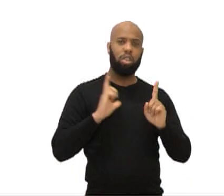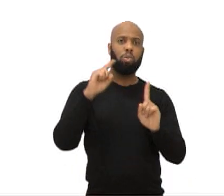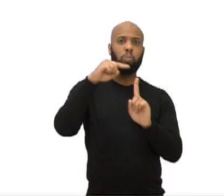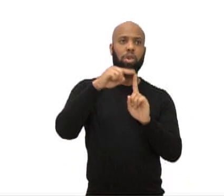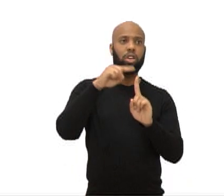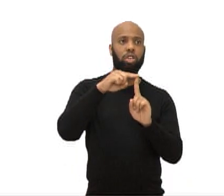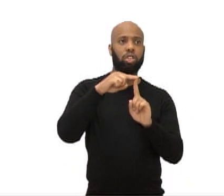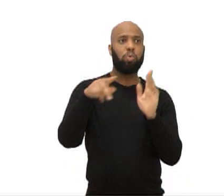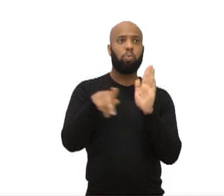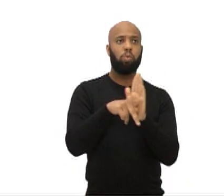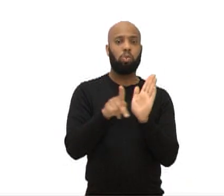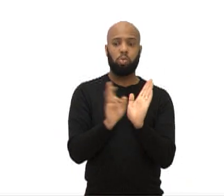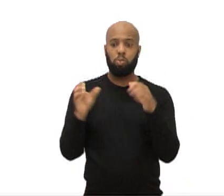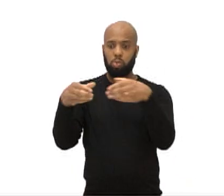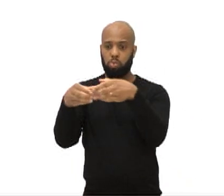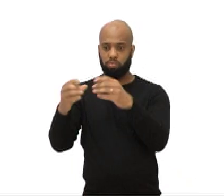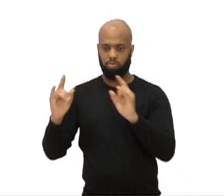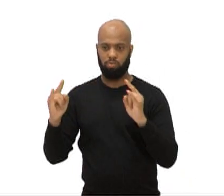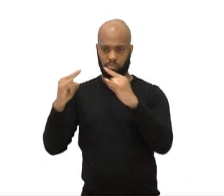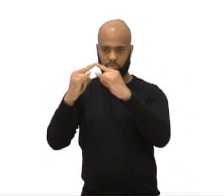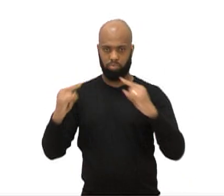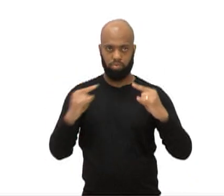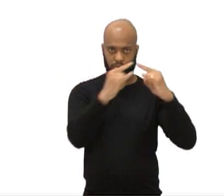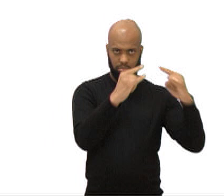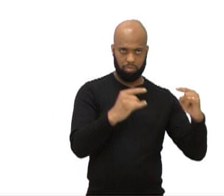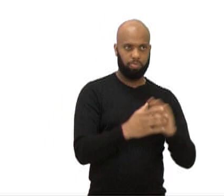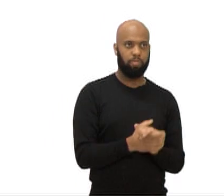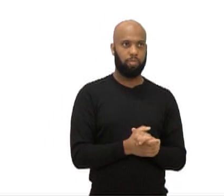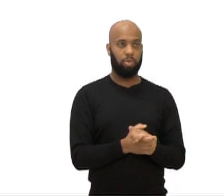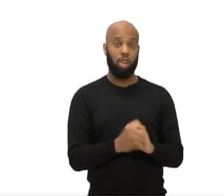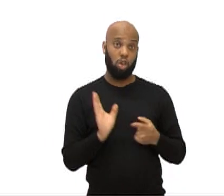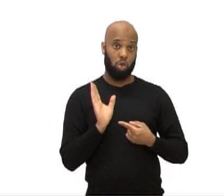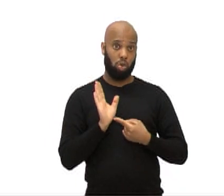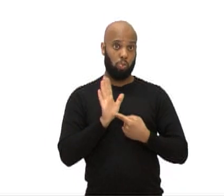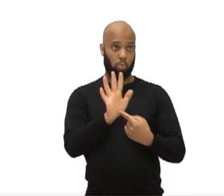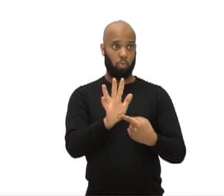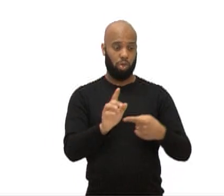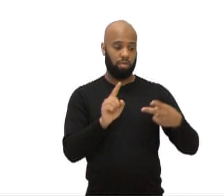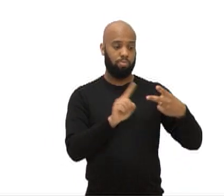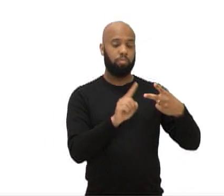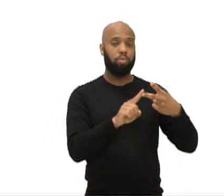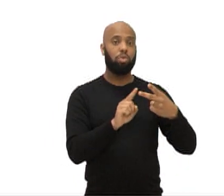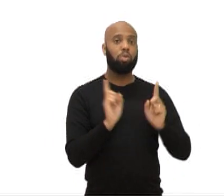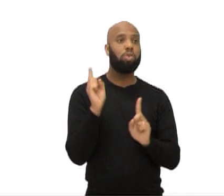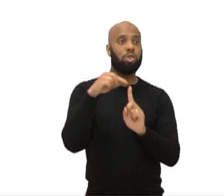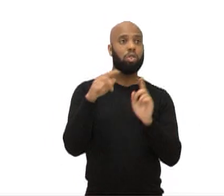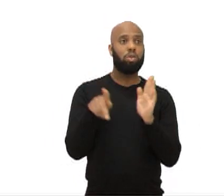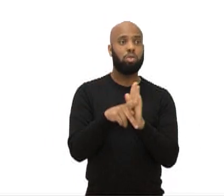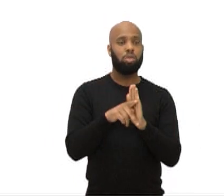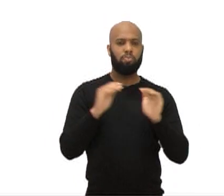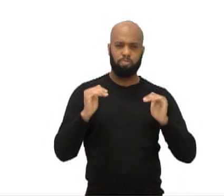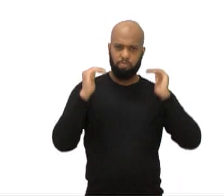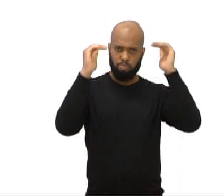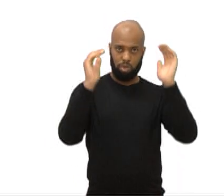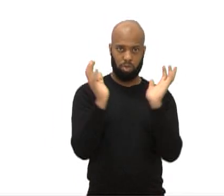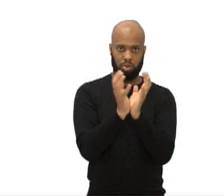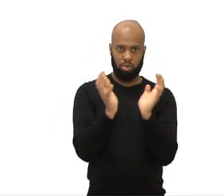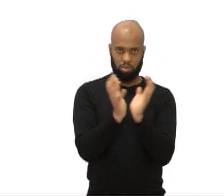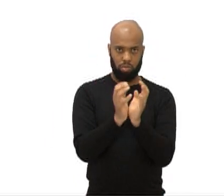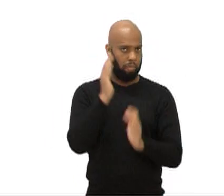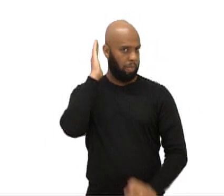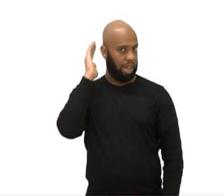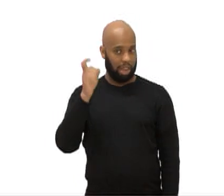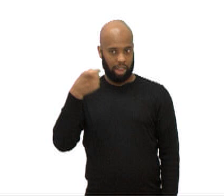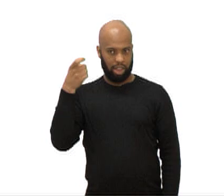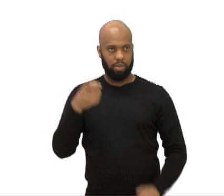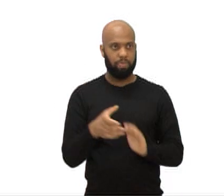objetivo dos cabanos. B. Um objetivo da elite do Grão-Pará. C. Depois de